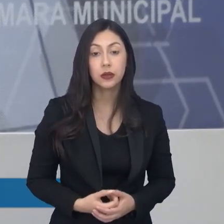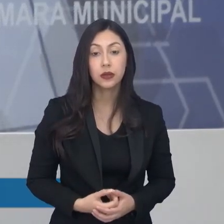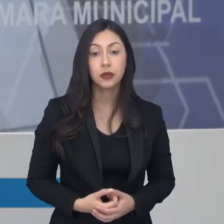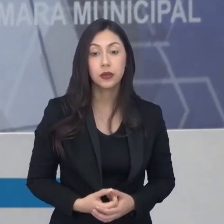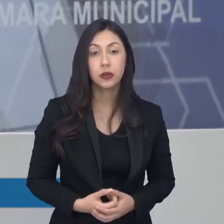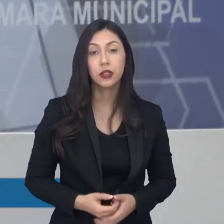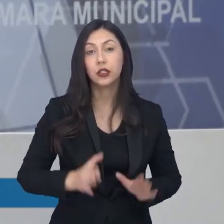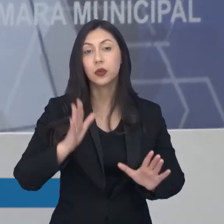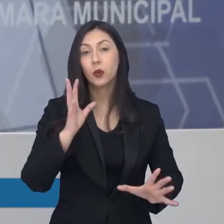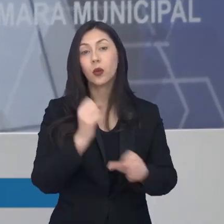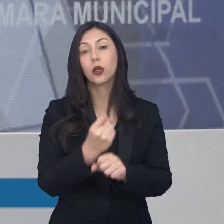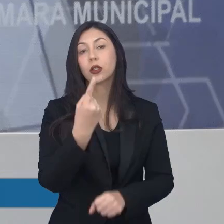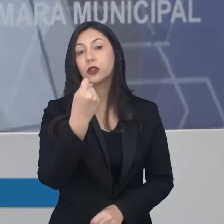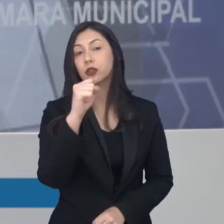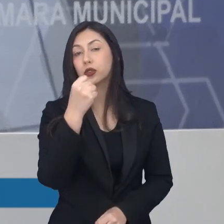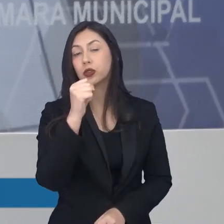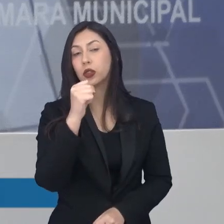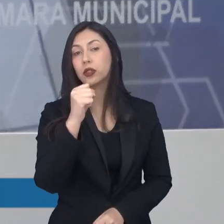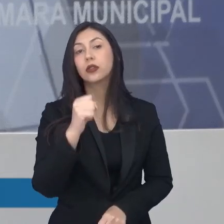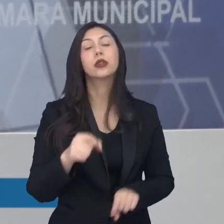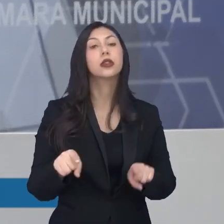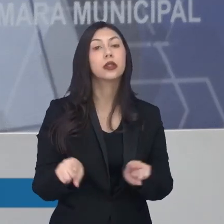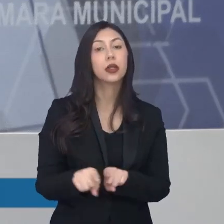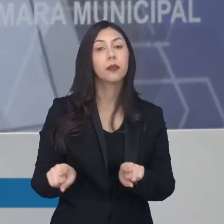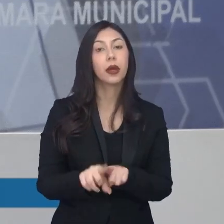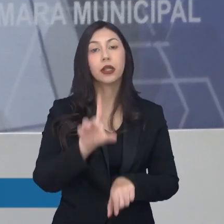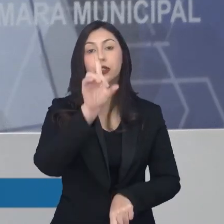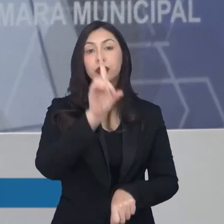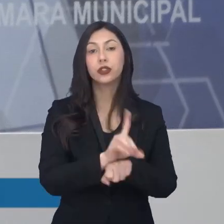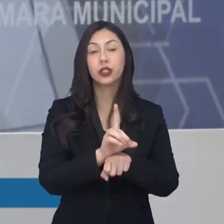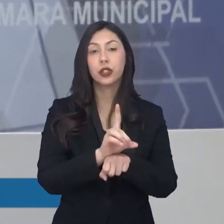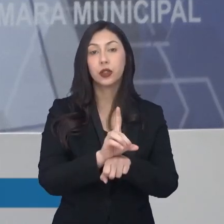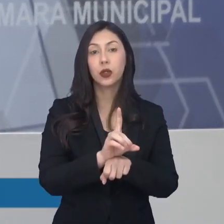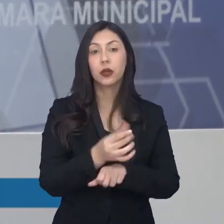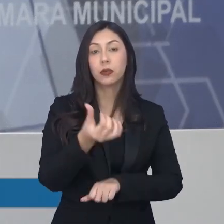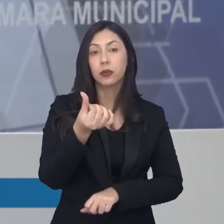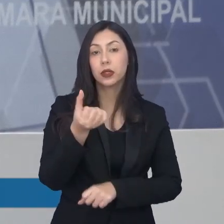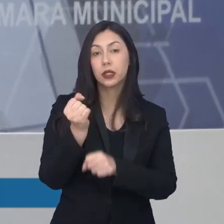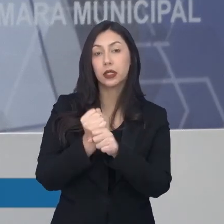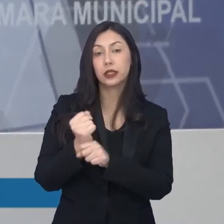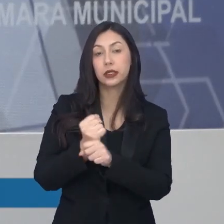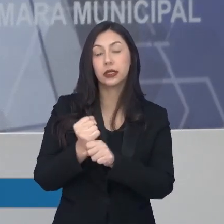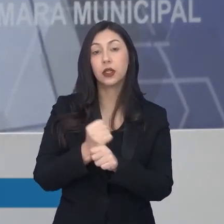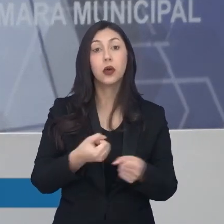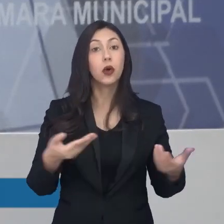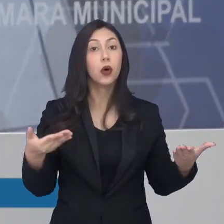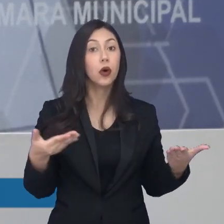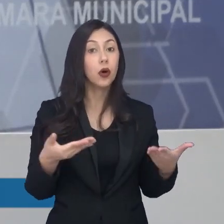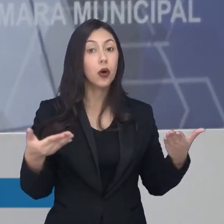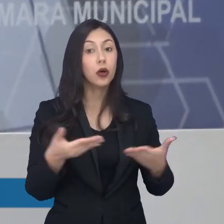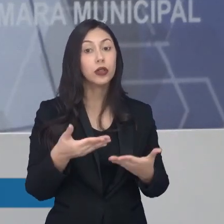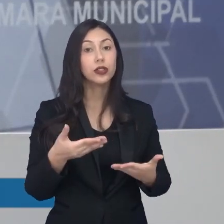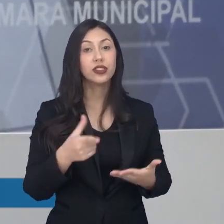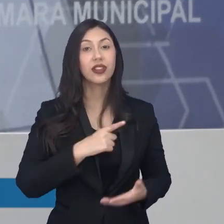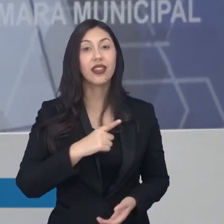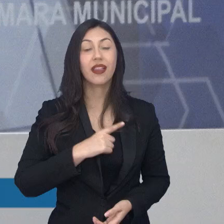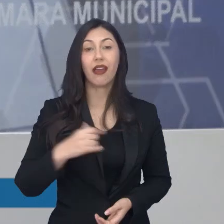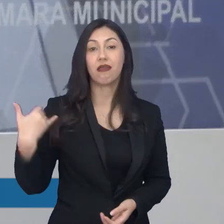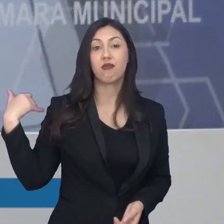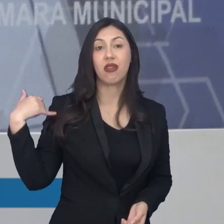por 18 anos, também foi seu diretor por 6 anos e hoje conta com 100 anos de